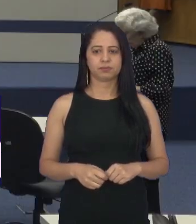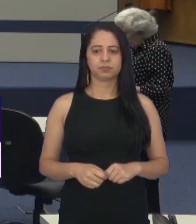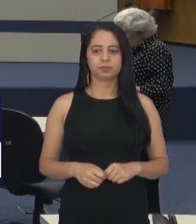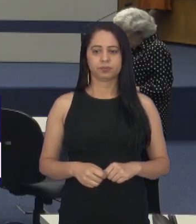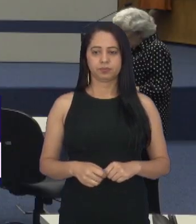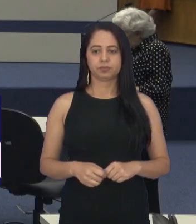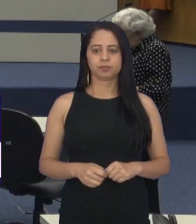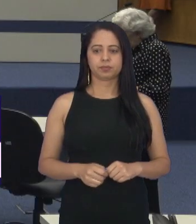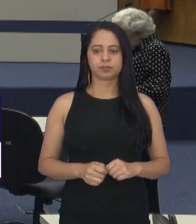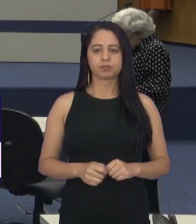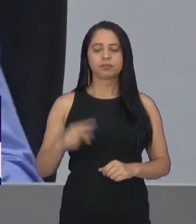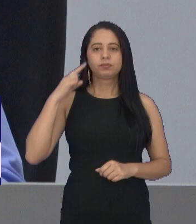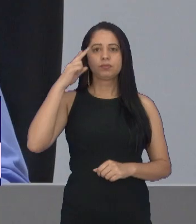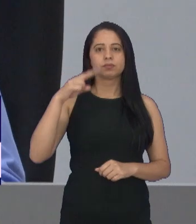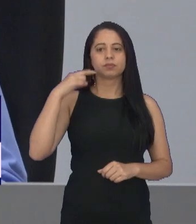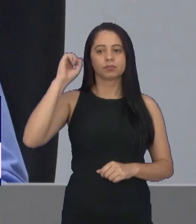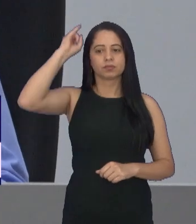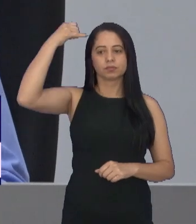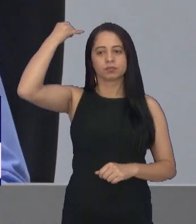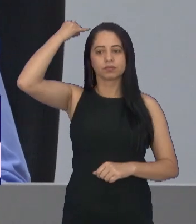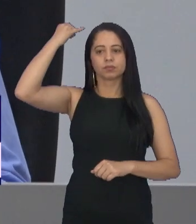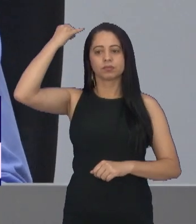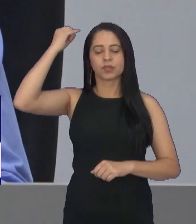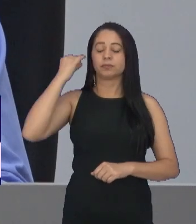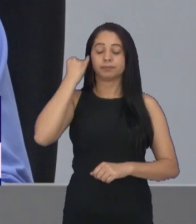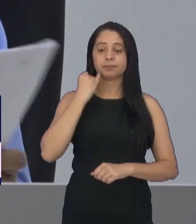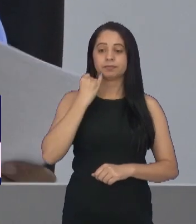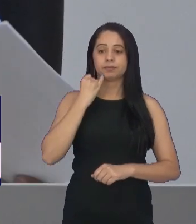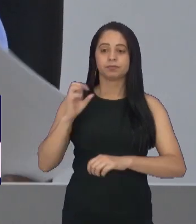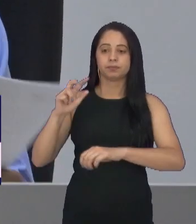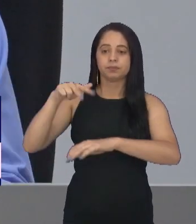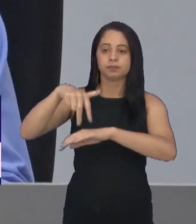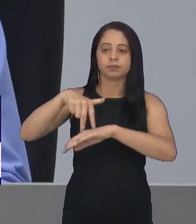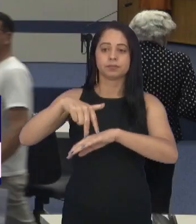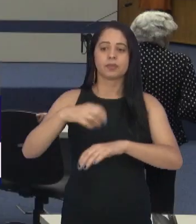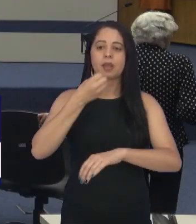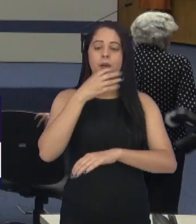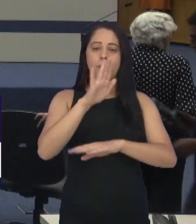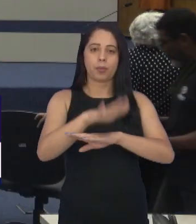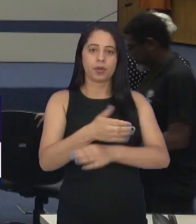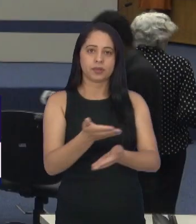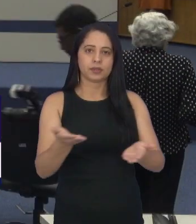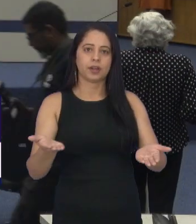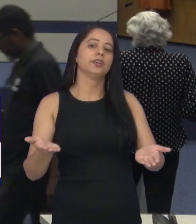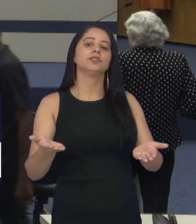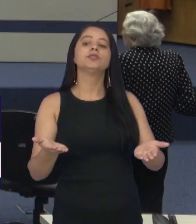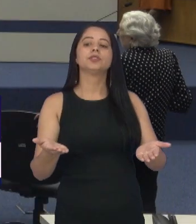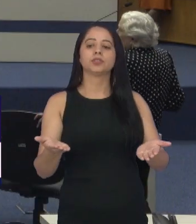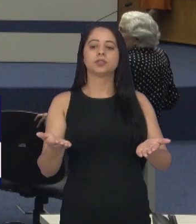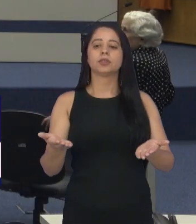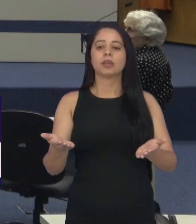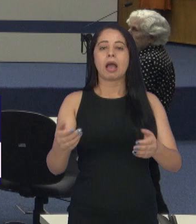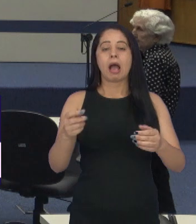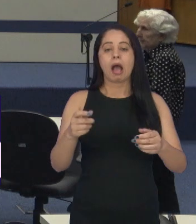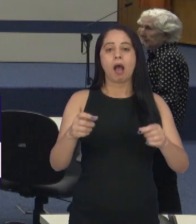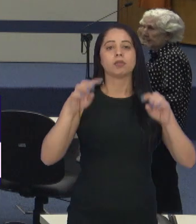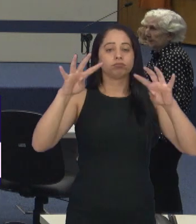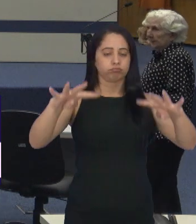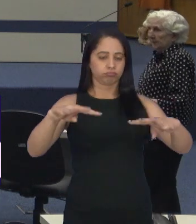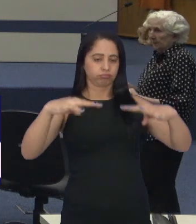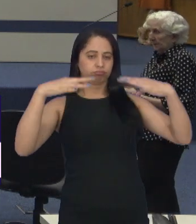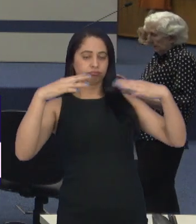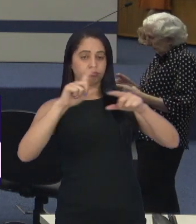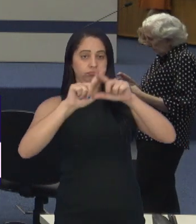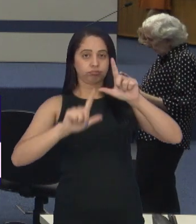Questão de ordem, o vereador José Luiz Nunes. Senhor presidente, boa tarde, senhores vereadores, público que nos acompanha pela